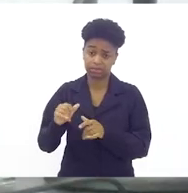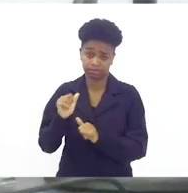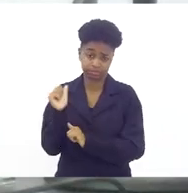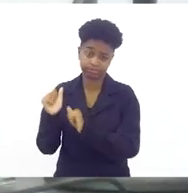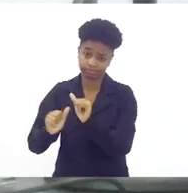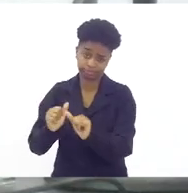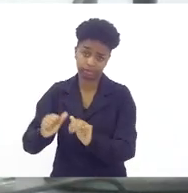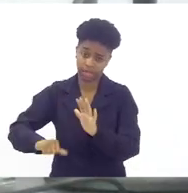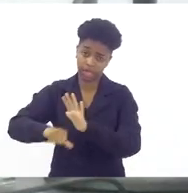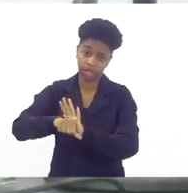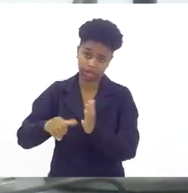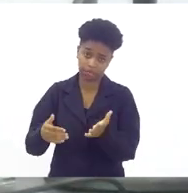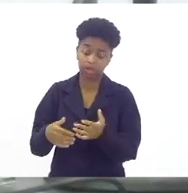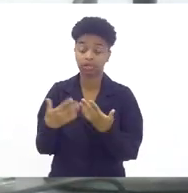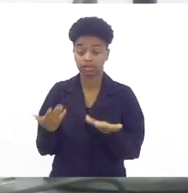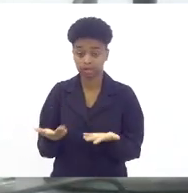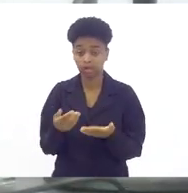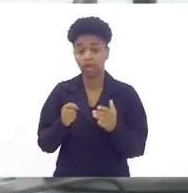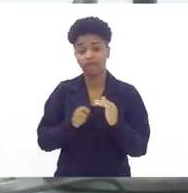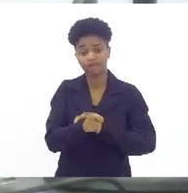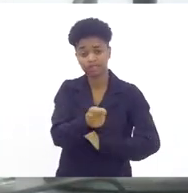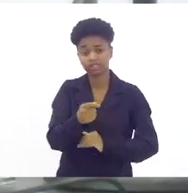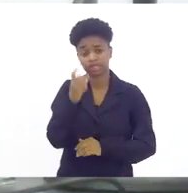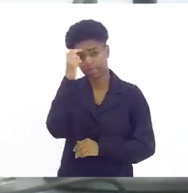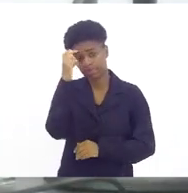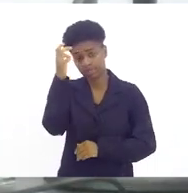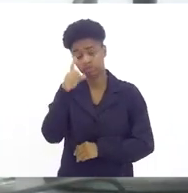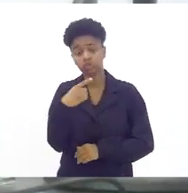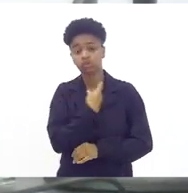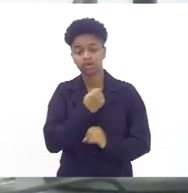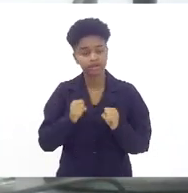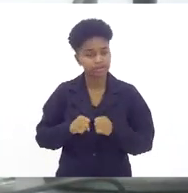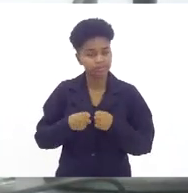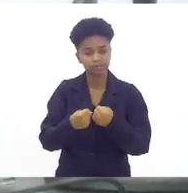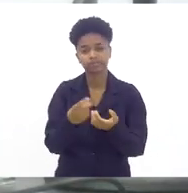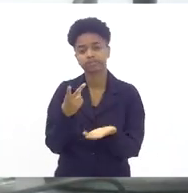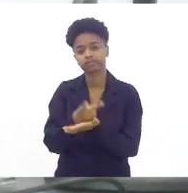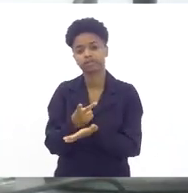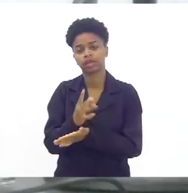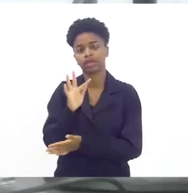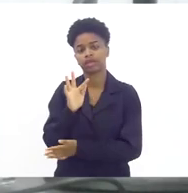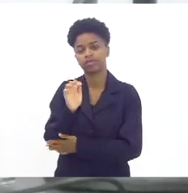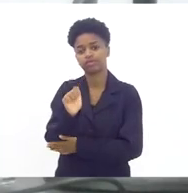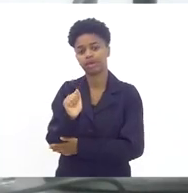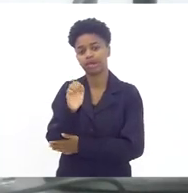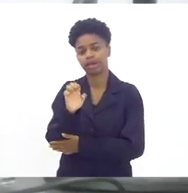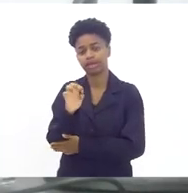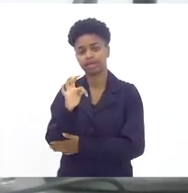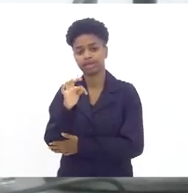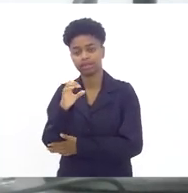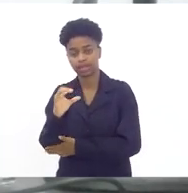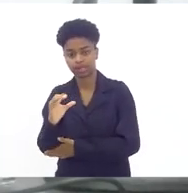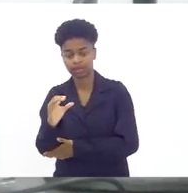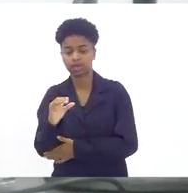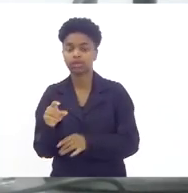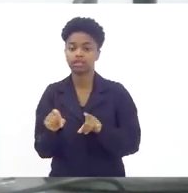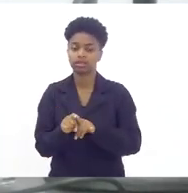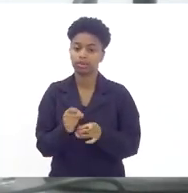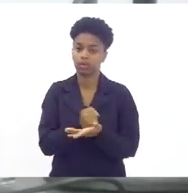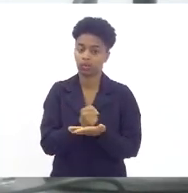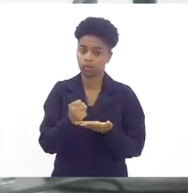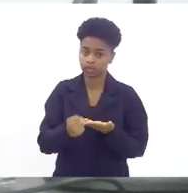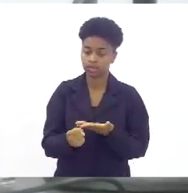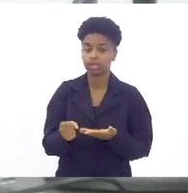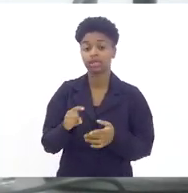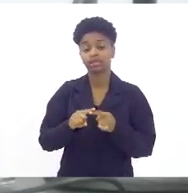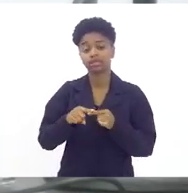é um investimento inteligente a gente vai conseguir fazer nessa defesa da FAE aqui dessa contratação água de posse desses dados